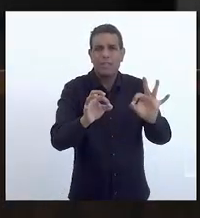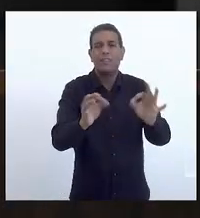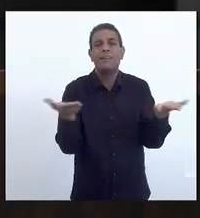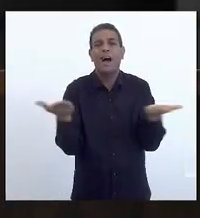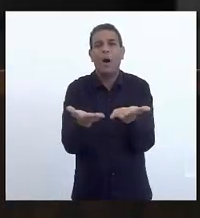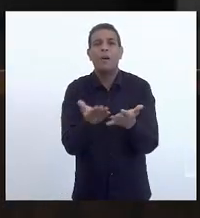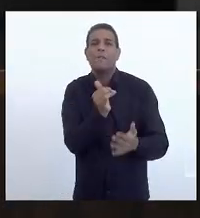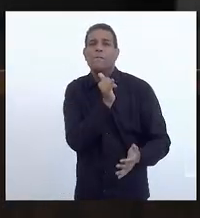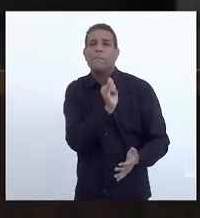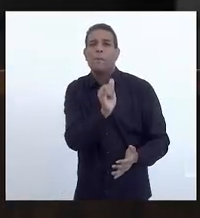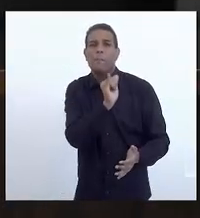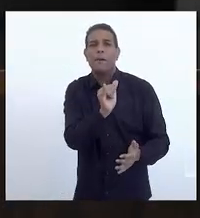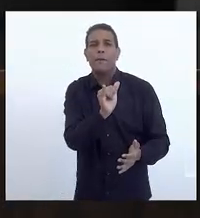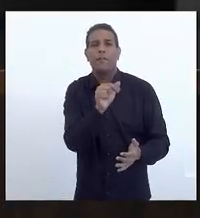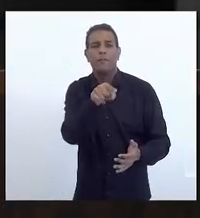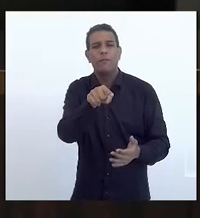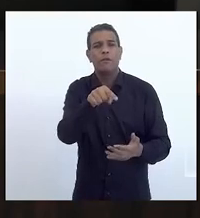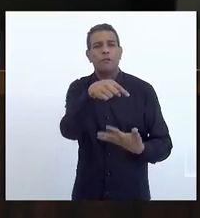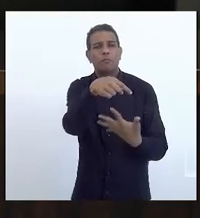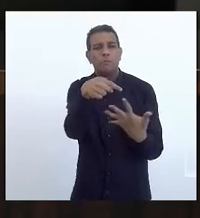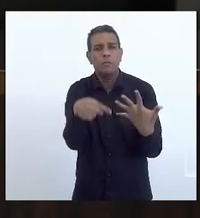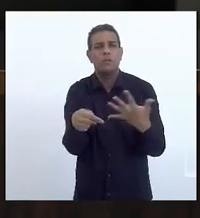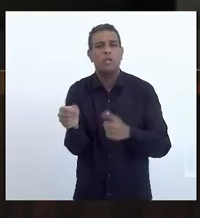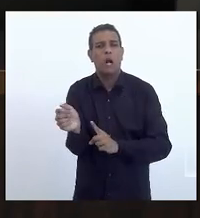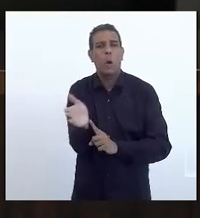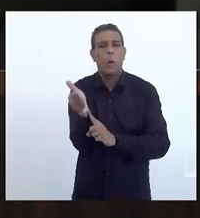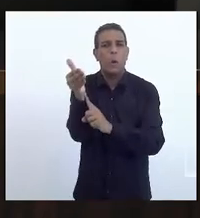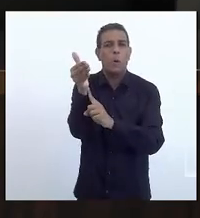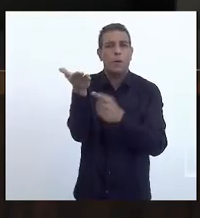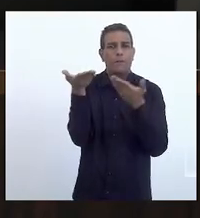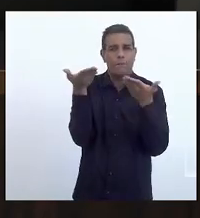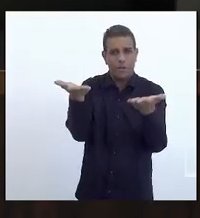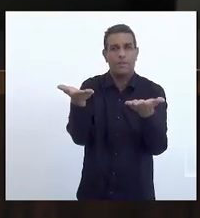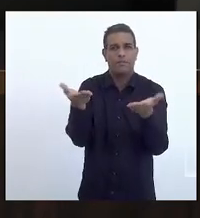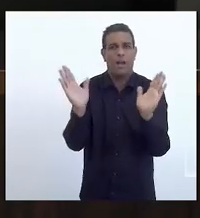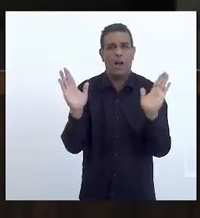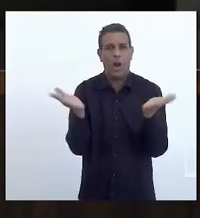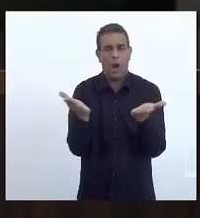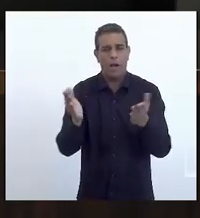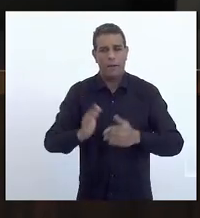Energia. Foi o Anderson, Ciência e Tecnologia, foi Vossa Excelência.